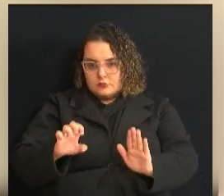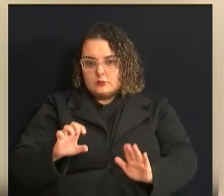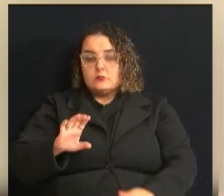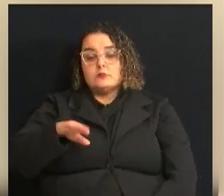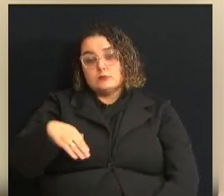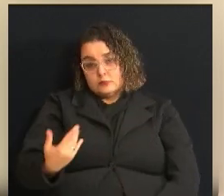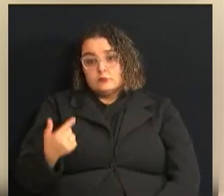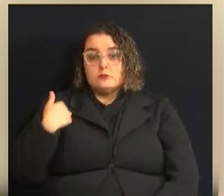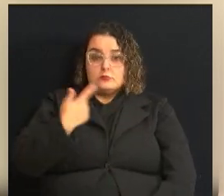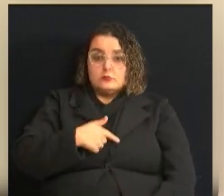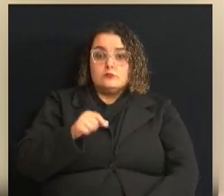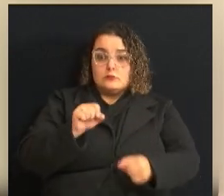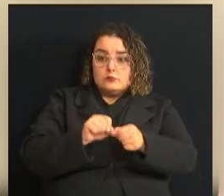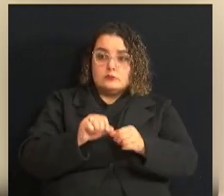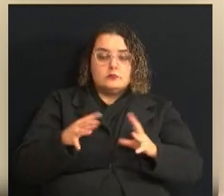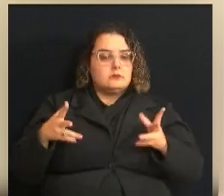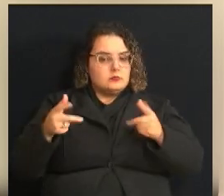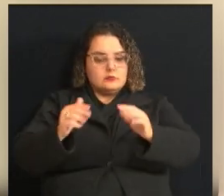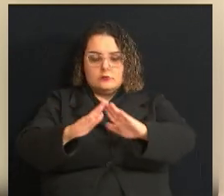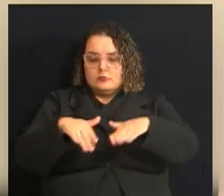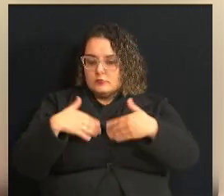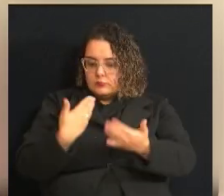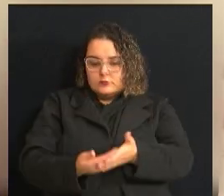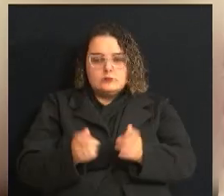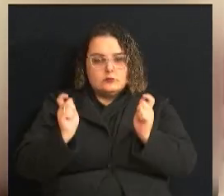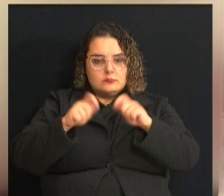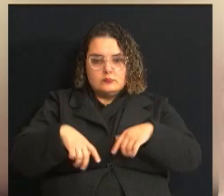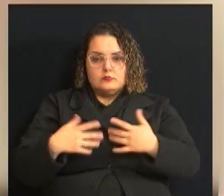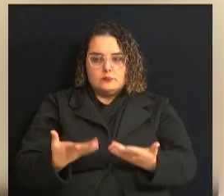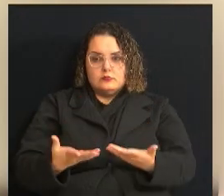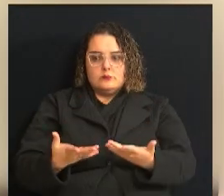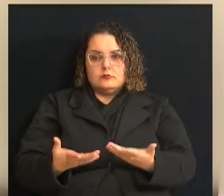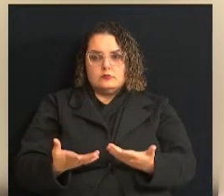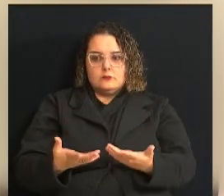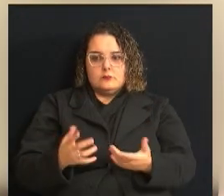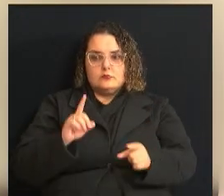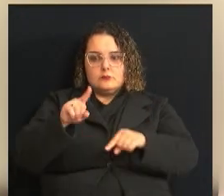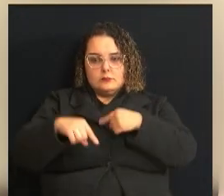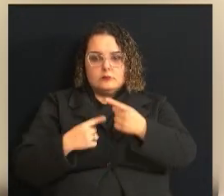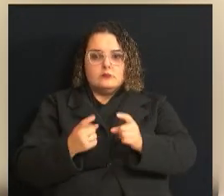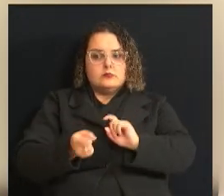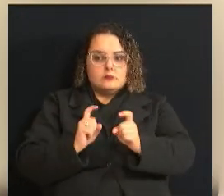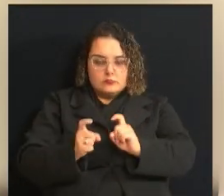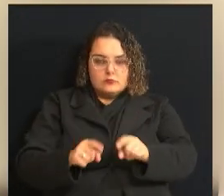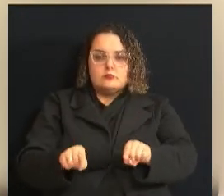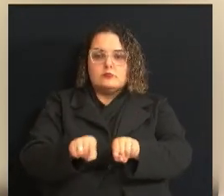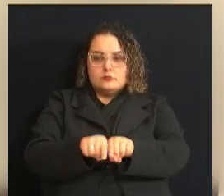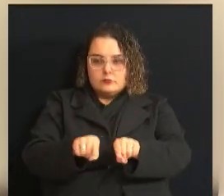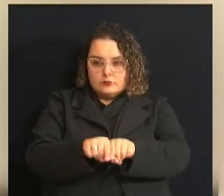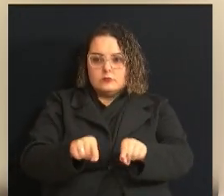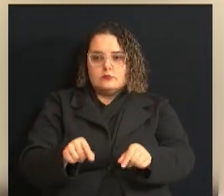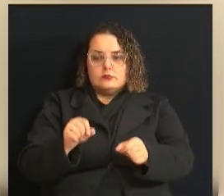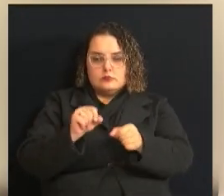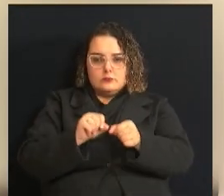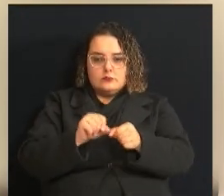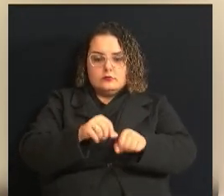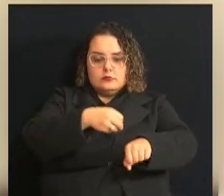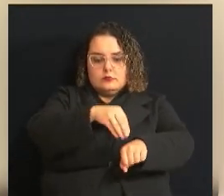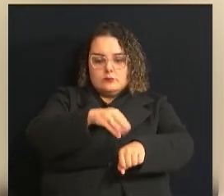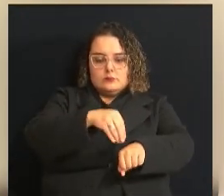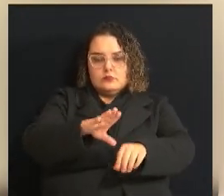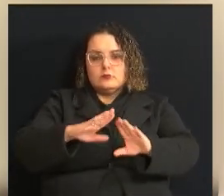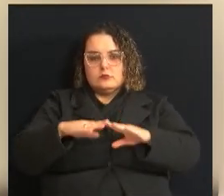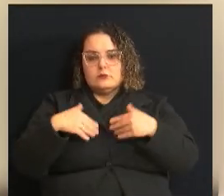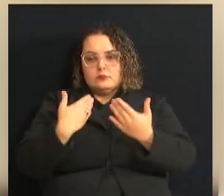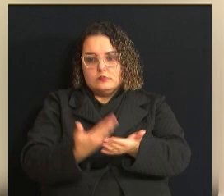fazer todos os requerimentos possíveis, solicitando as informações. As outras reuniões, nós também fazer alguns requerimentos.